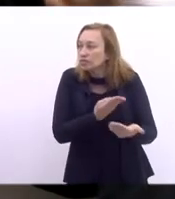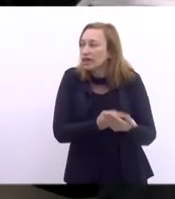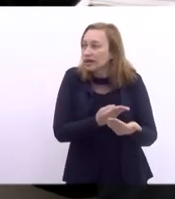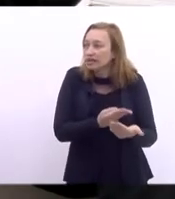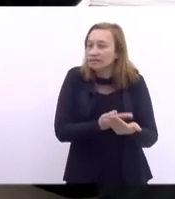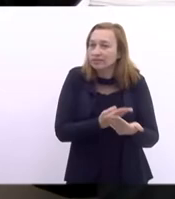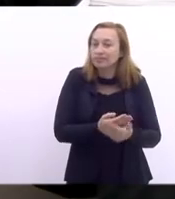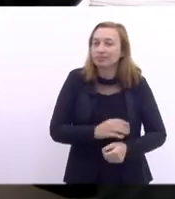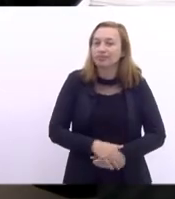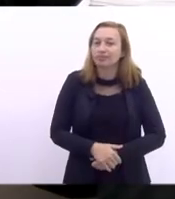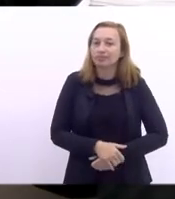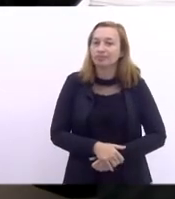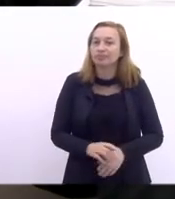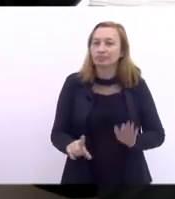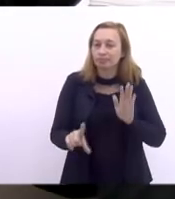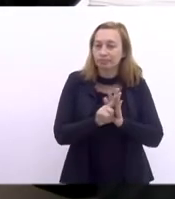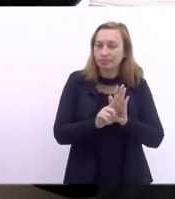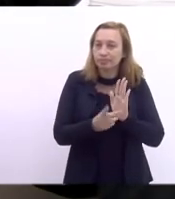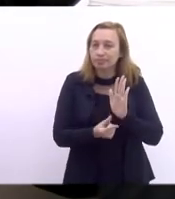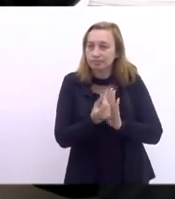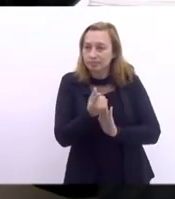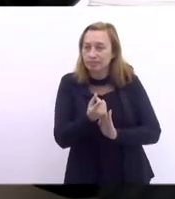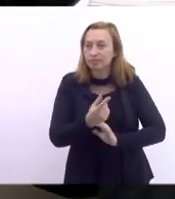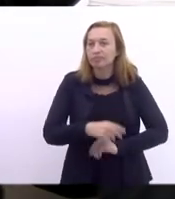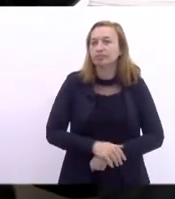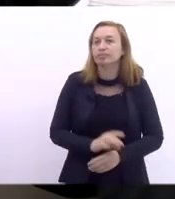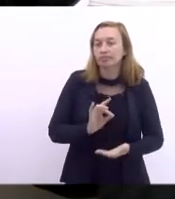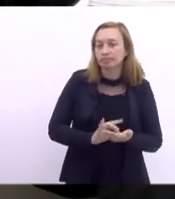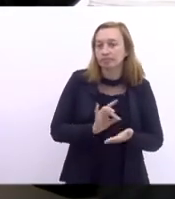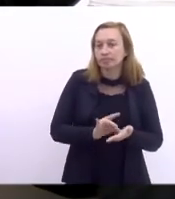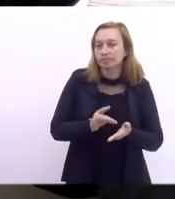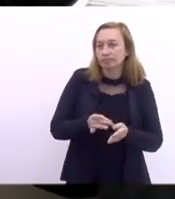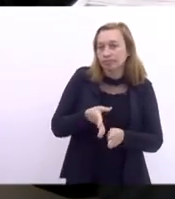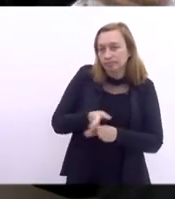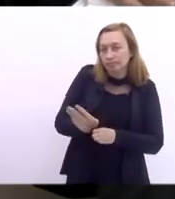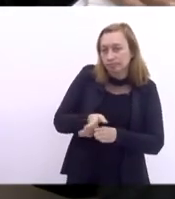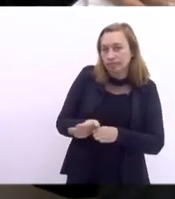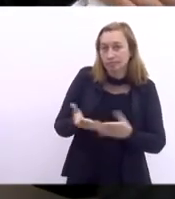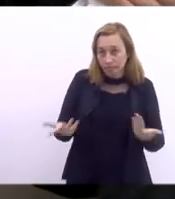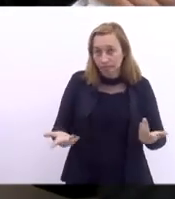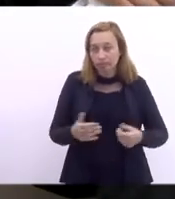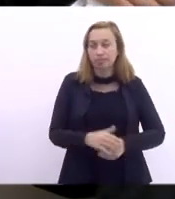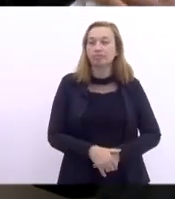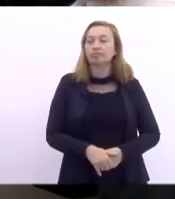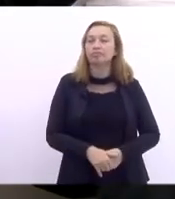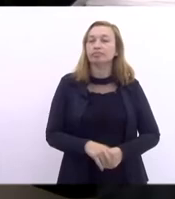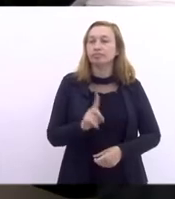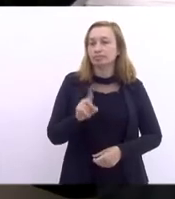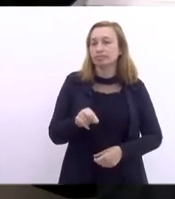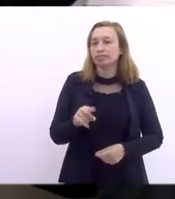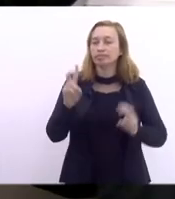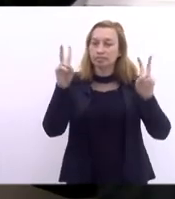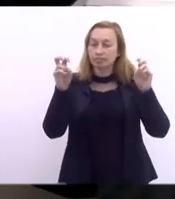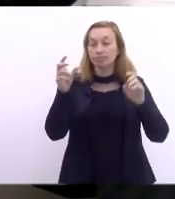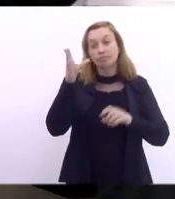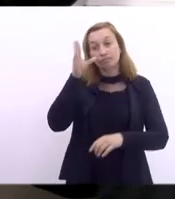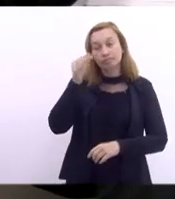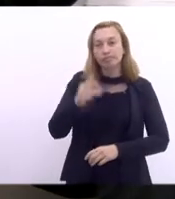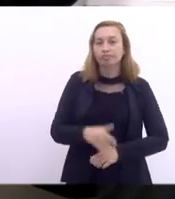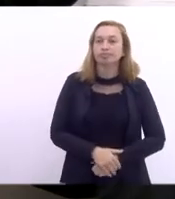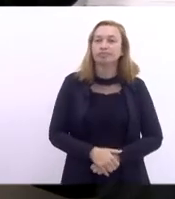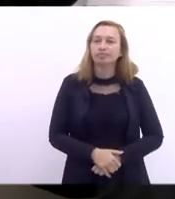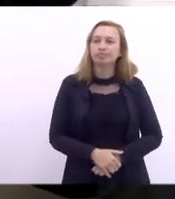uma diretriz orçamentária e na verdade tem que orientar a lua é uma questão também interessante